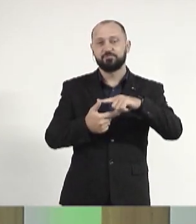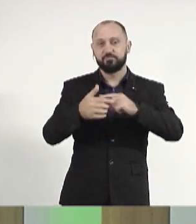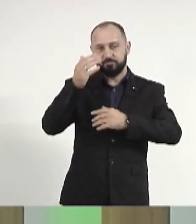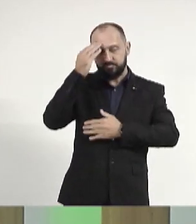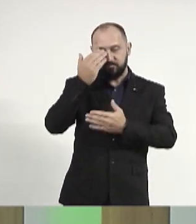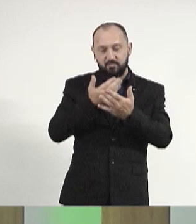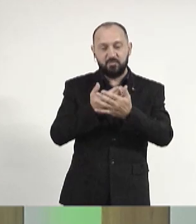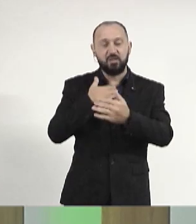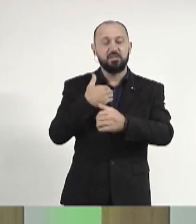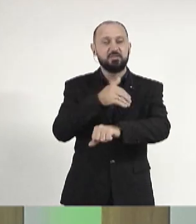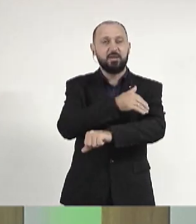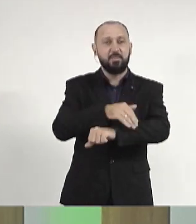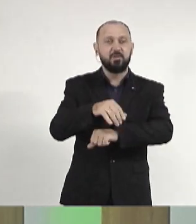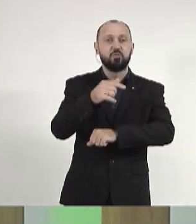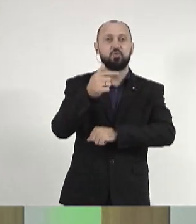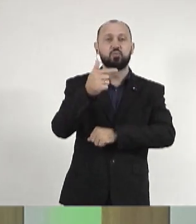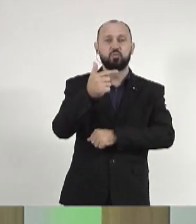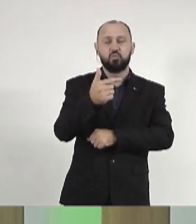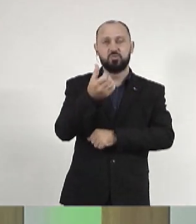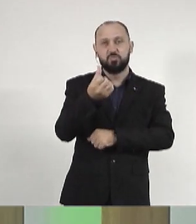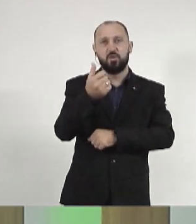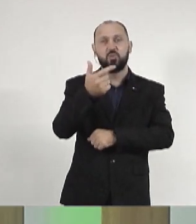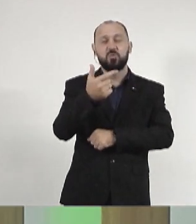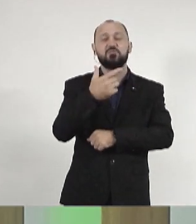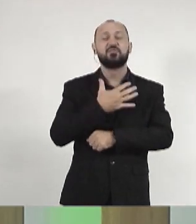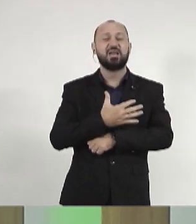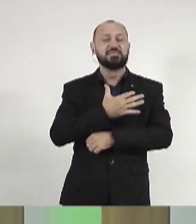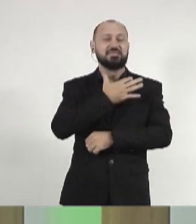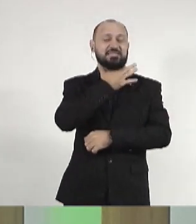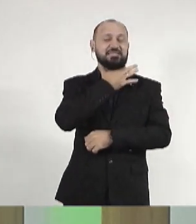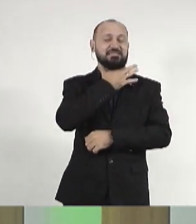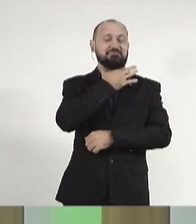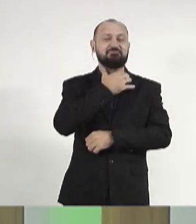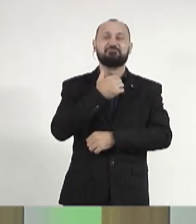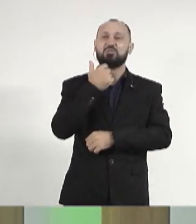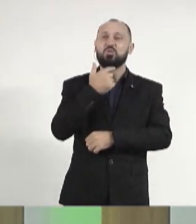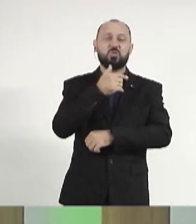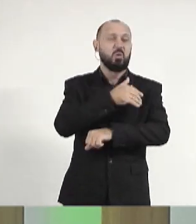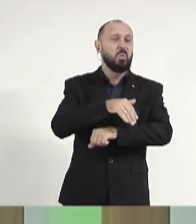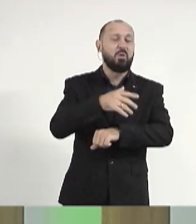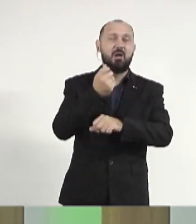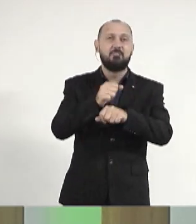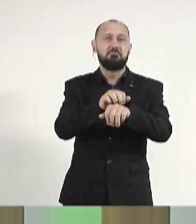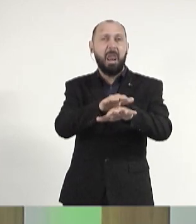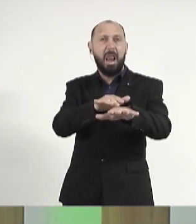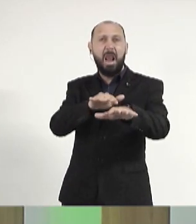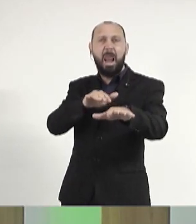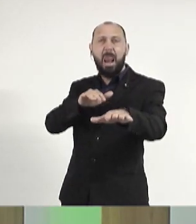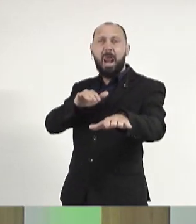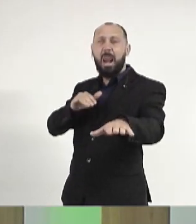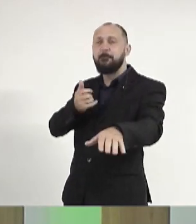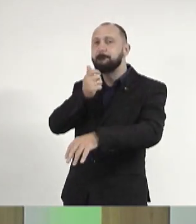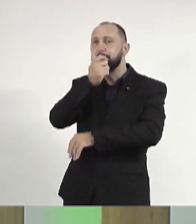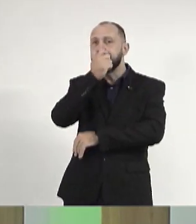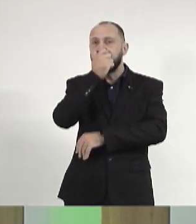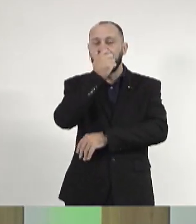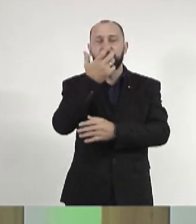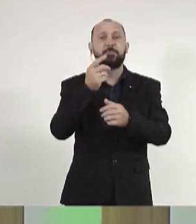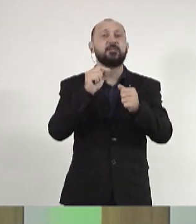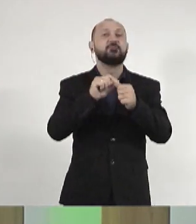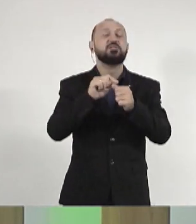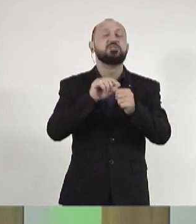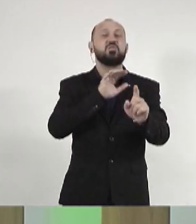que a BR-262 vai estar bastante estrangulada, inclusive com esse aumento no fluxo de veículos,